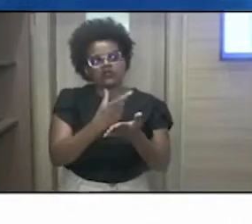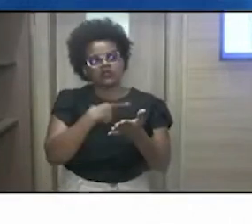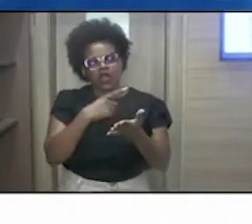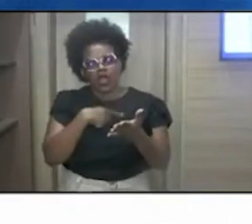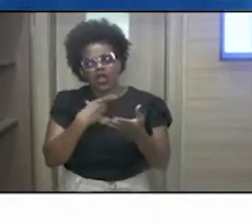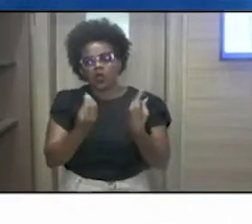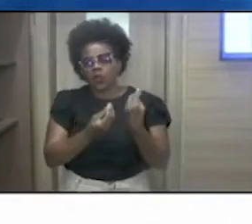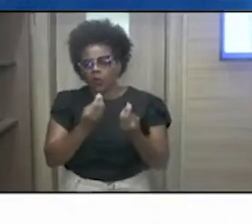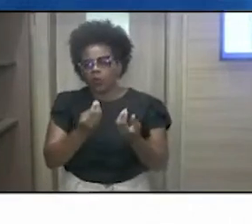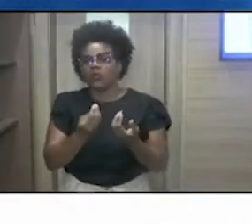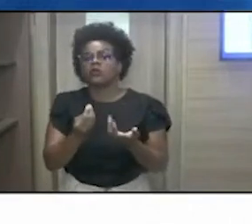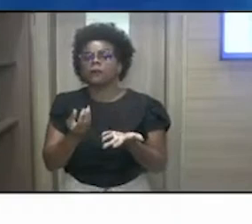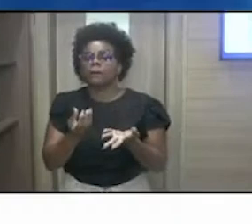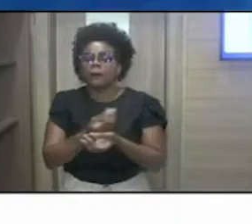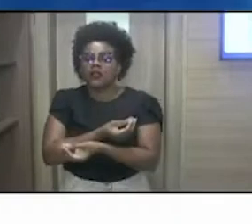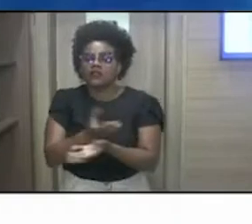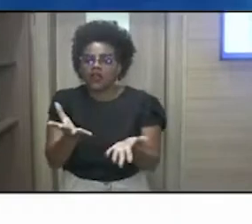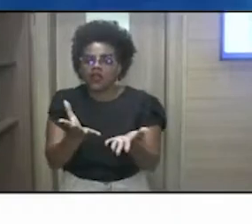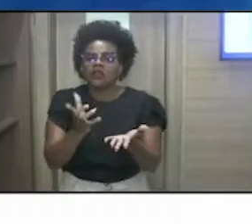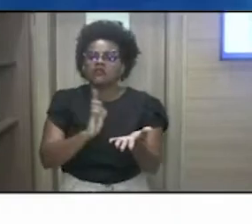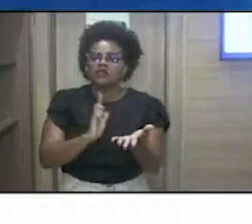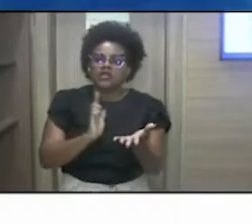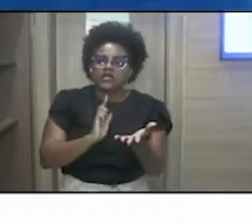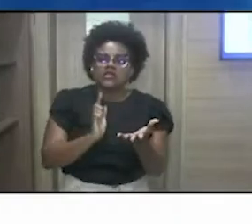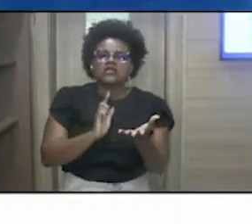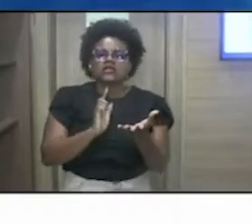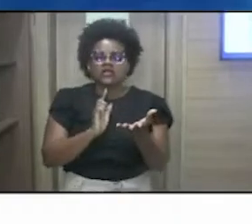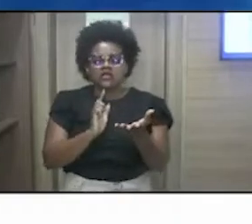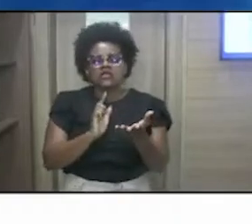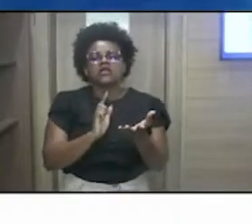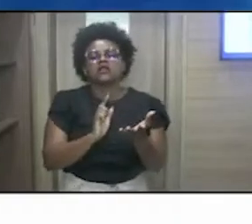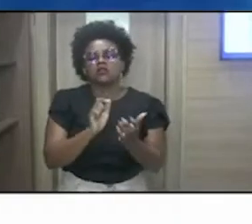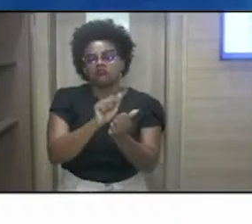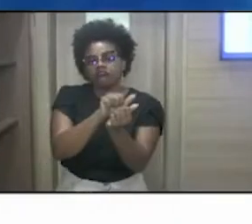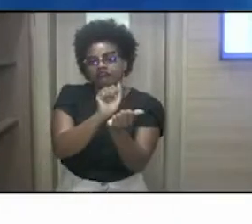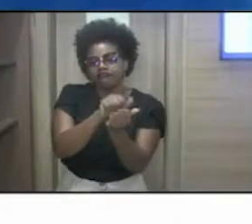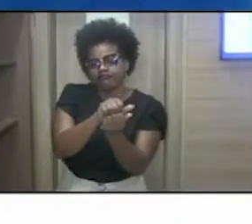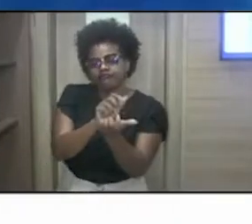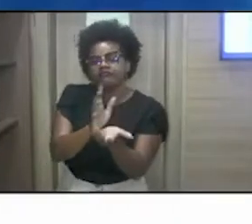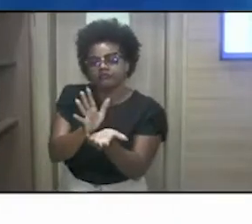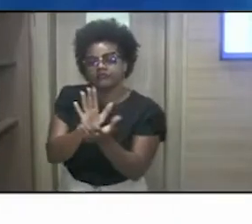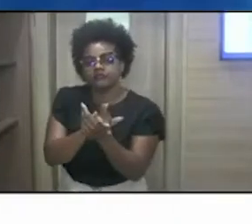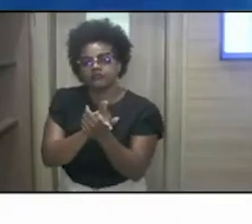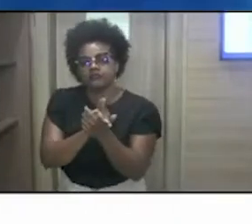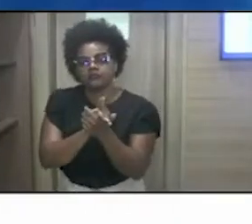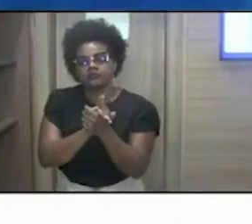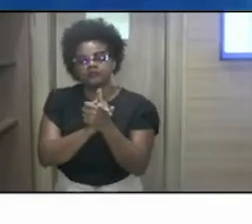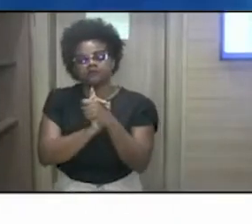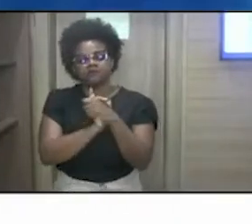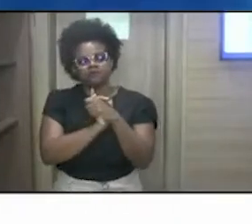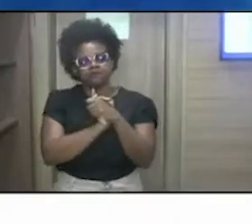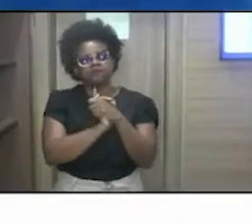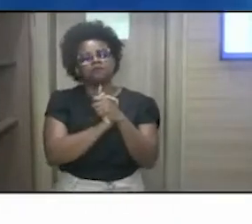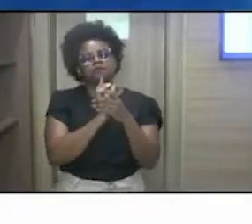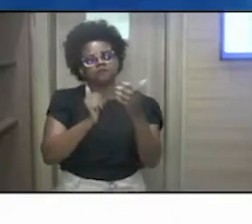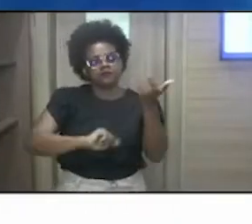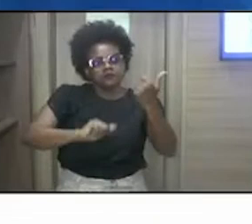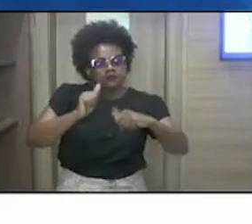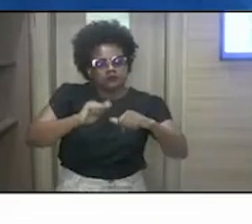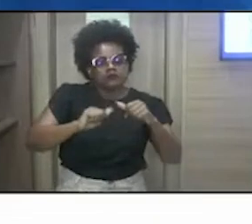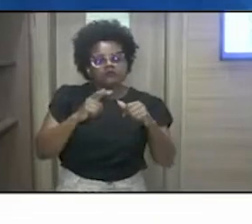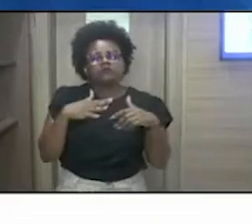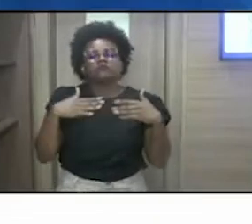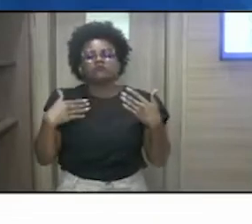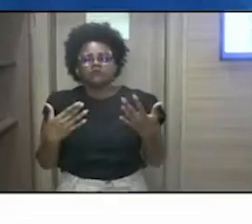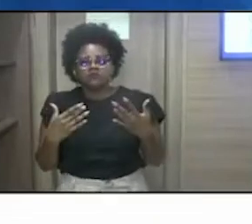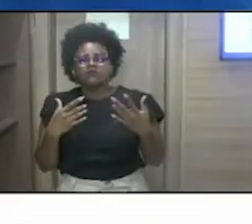licitatório por um município para ofertar por faixas de financiamento. Bom, nós vamos analisar aqui qual a